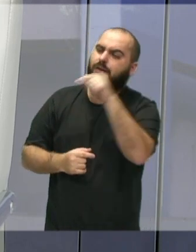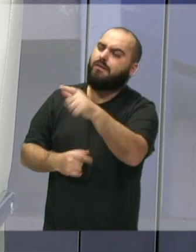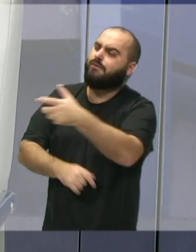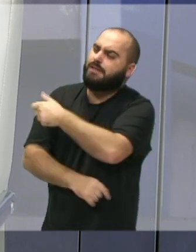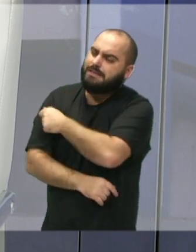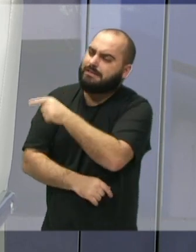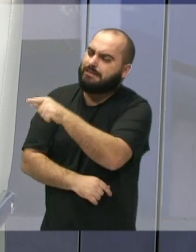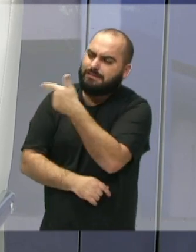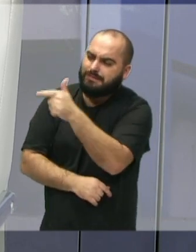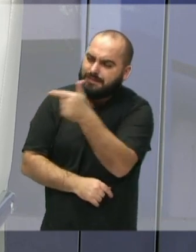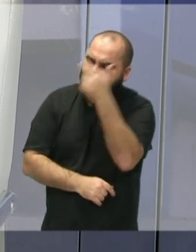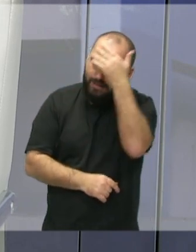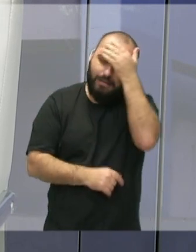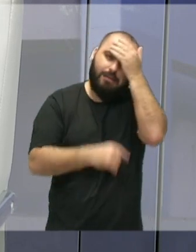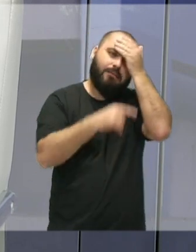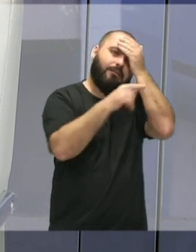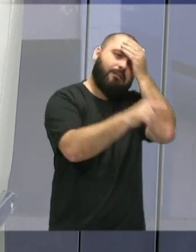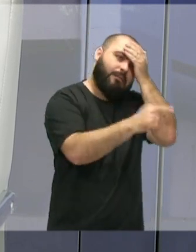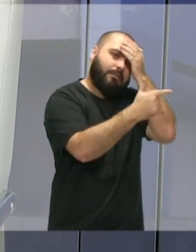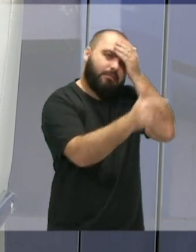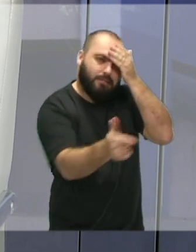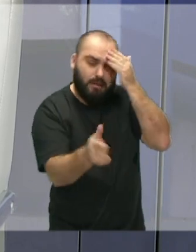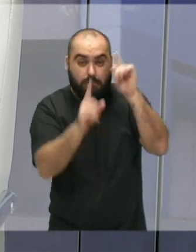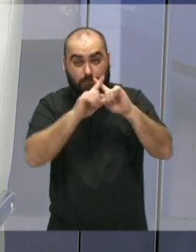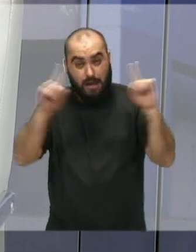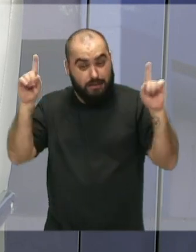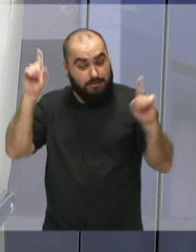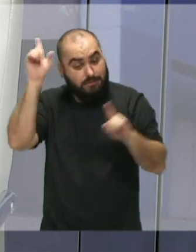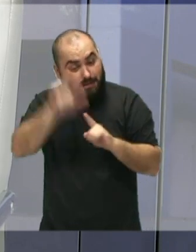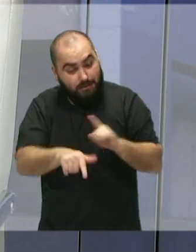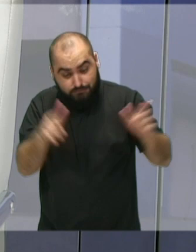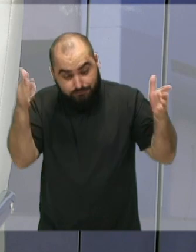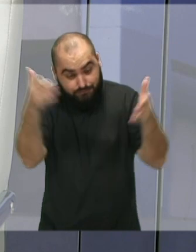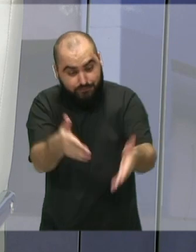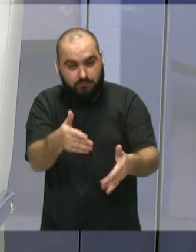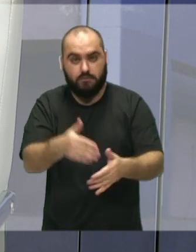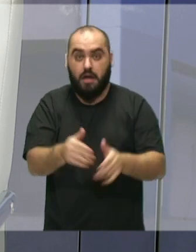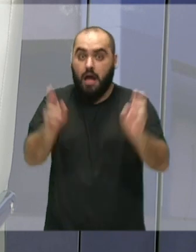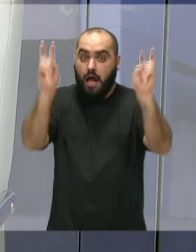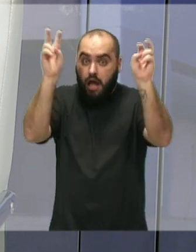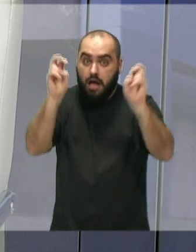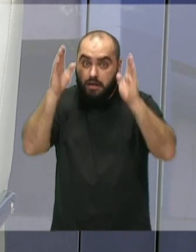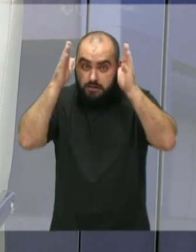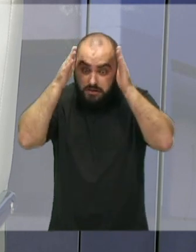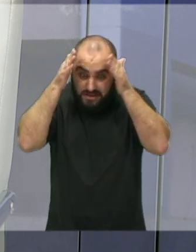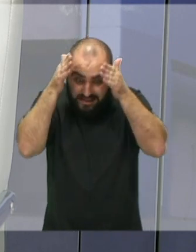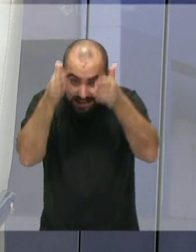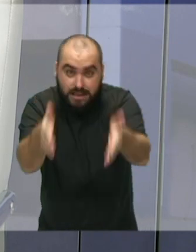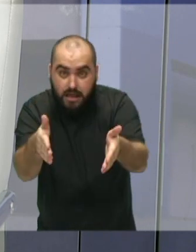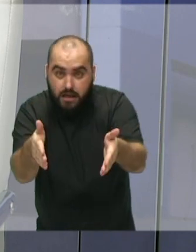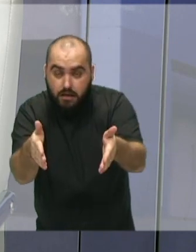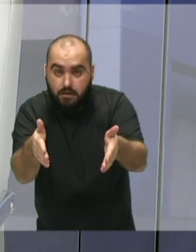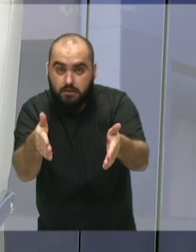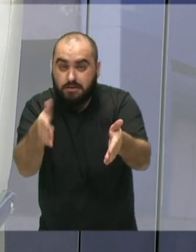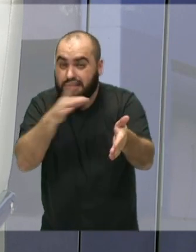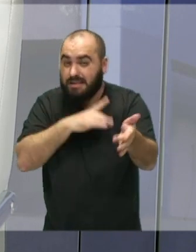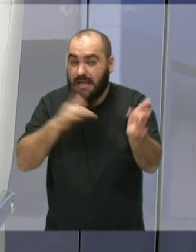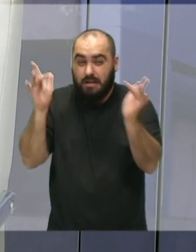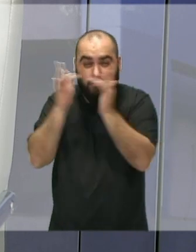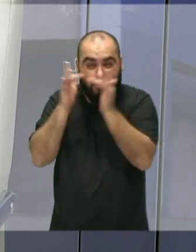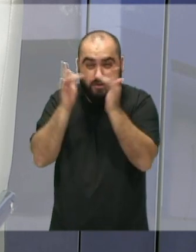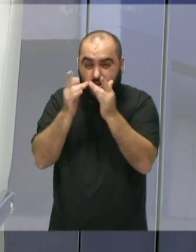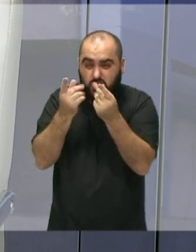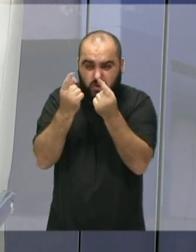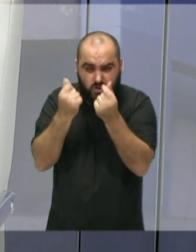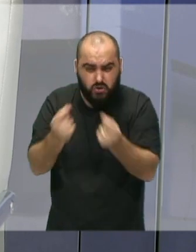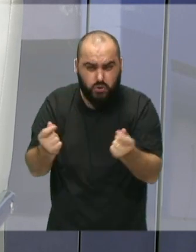não tem a vacina aqui? Mas é muito pontual. Agora, esses assuntos que são sérios, que envolvem muito dinheiro e envolvem